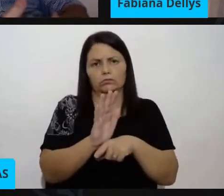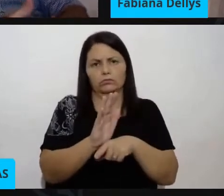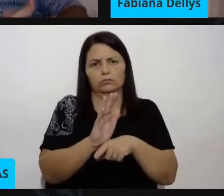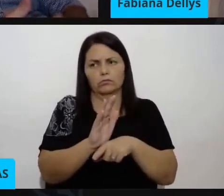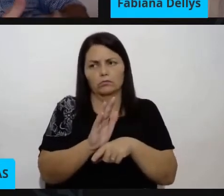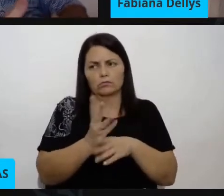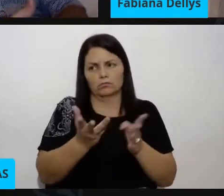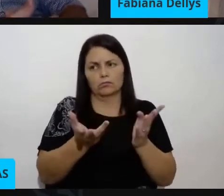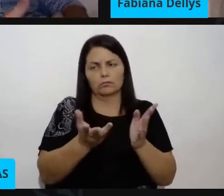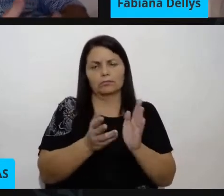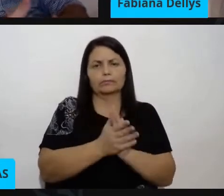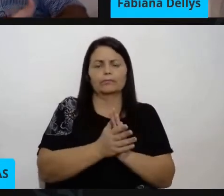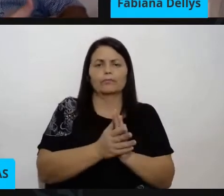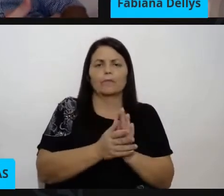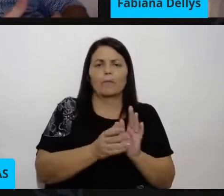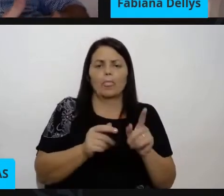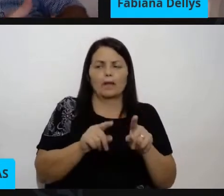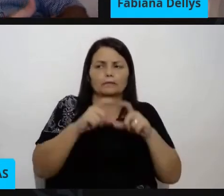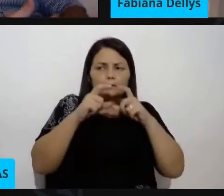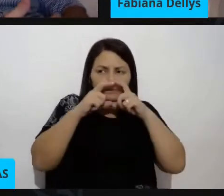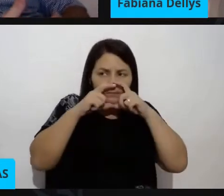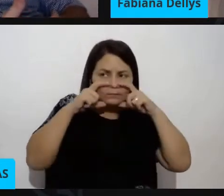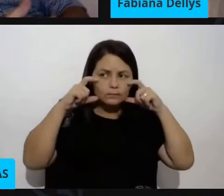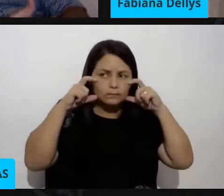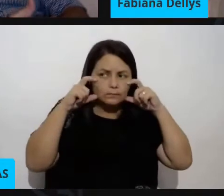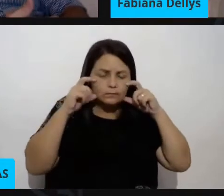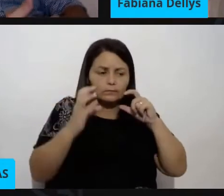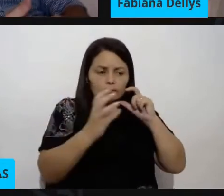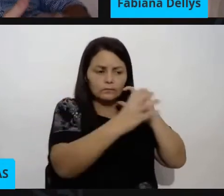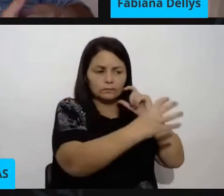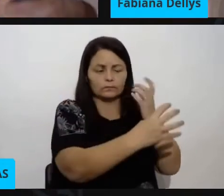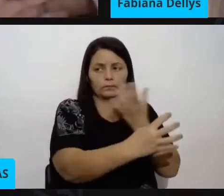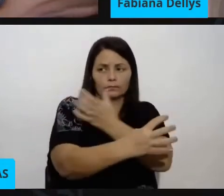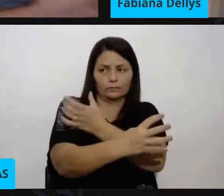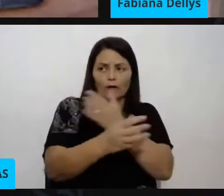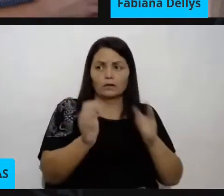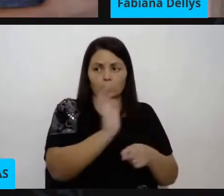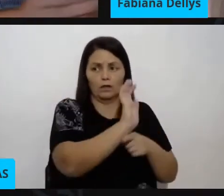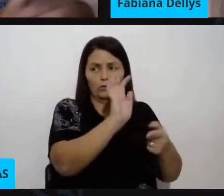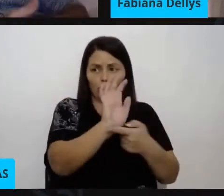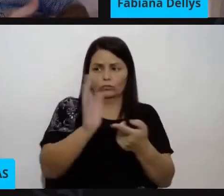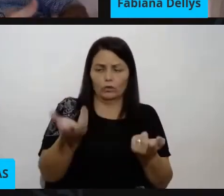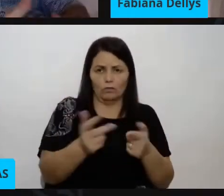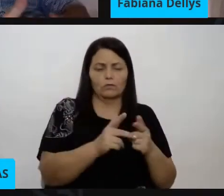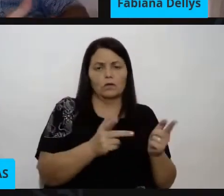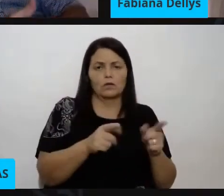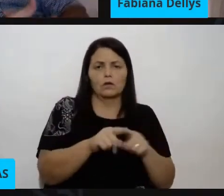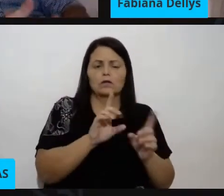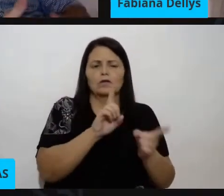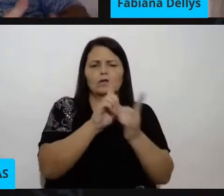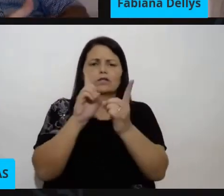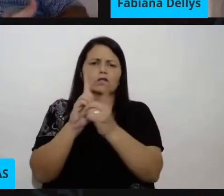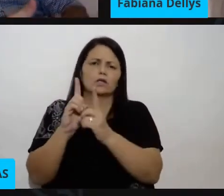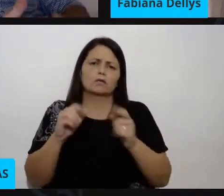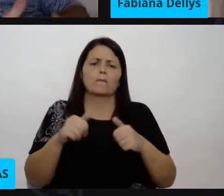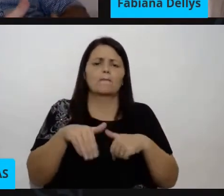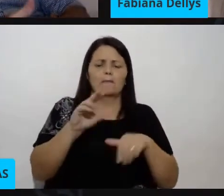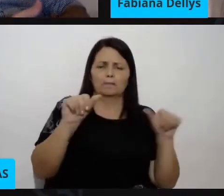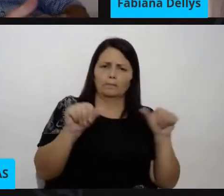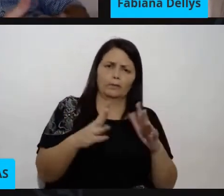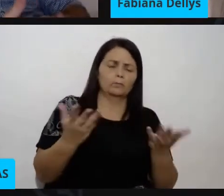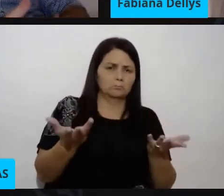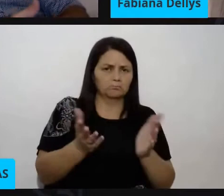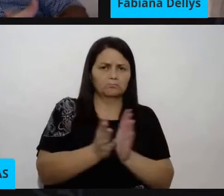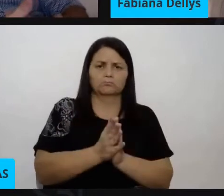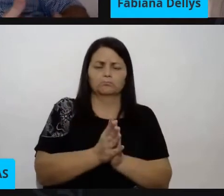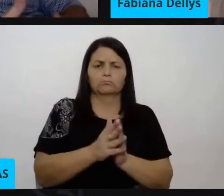que nem a história do avião, se pôr a máscara no outro, põe você. Porque a gente que está ali atendendo não tem nada pior do que isso. Porque